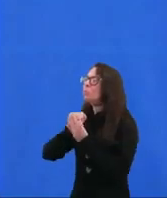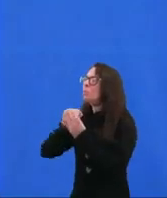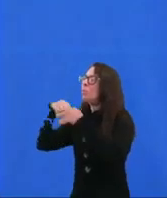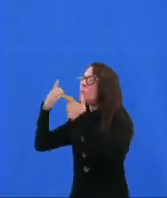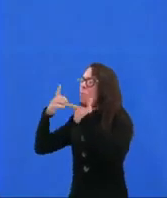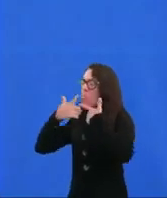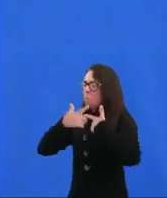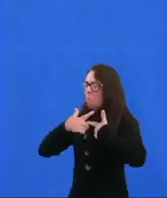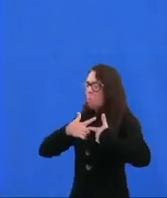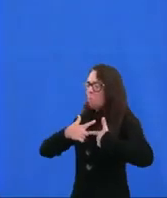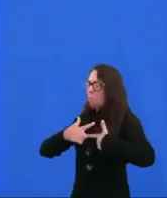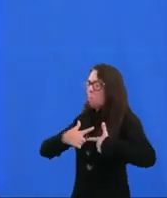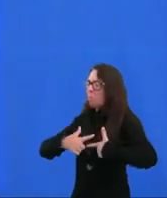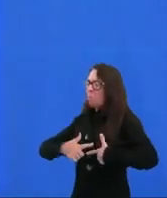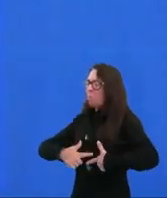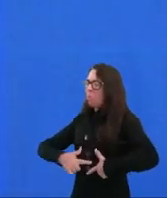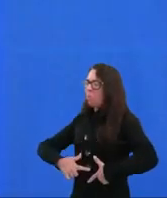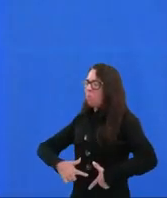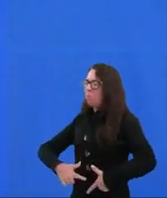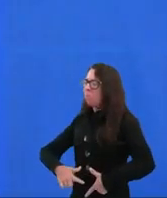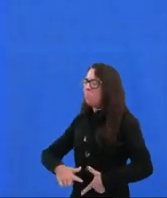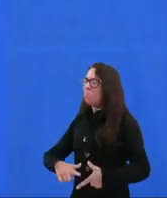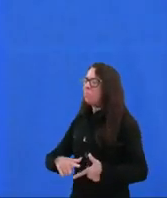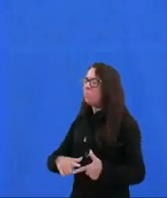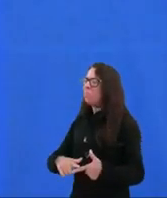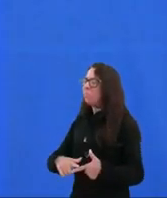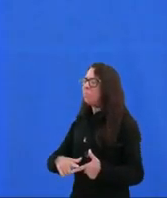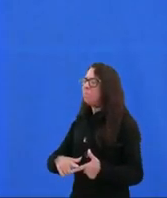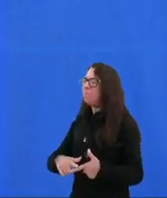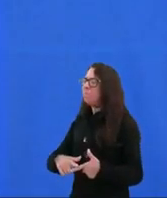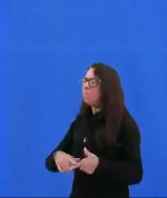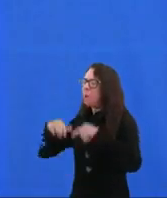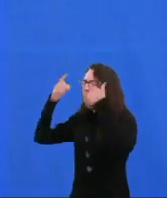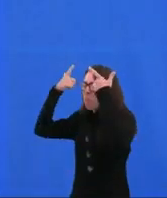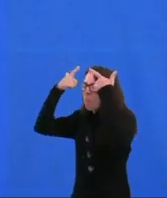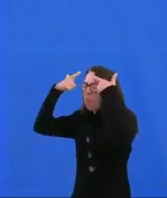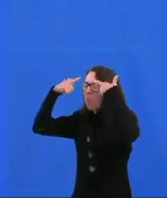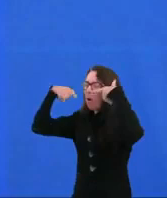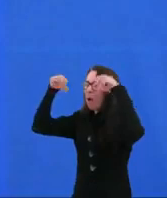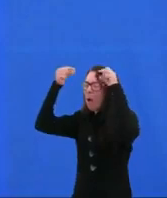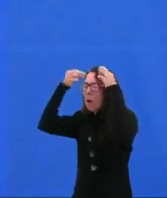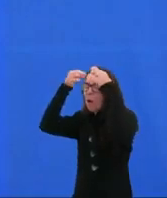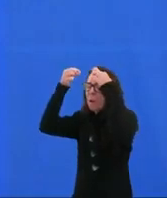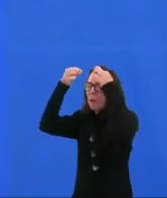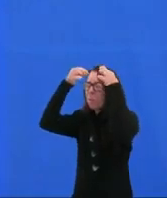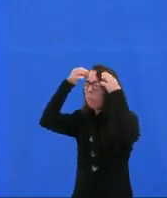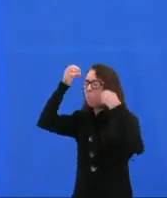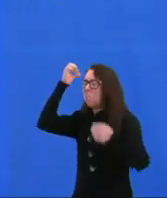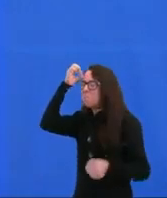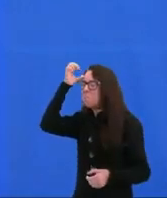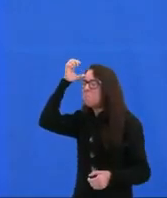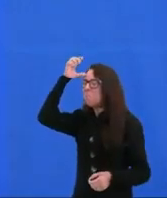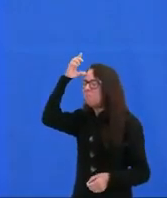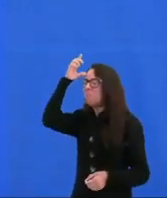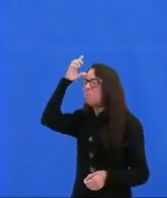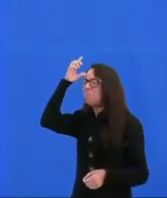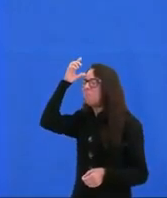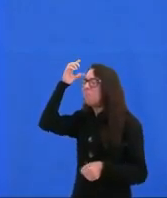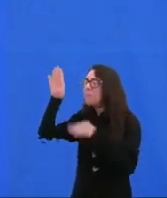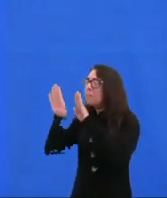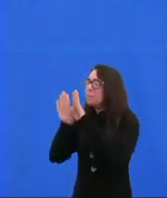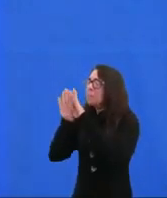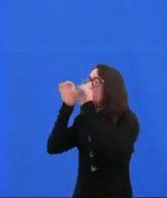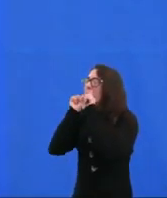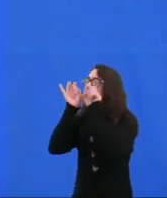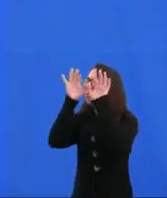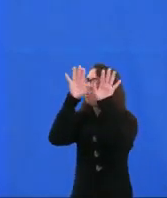Santo, nas nossas mentes, na minha mente primeiramente, de todos os irmãos ouvintes, que o Senhor venha